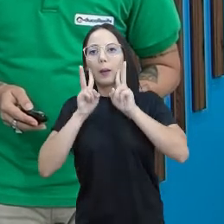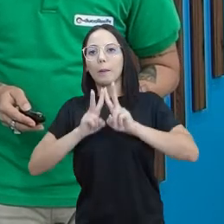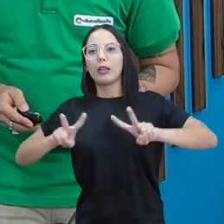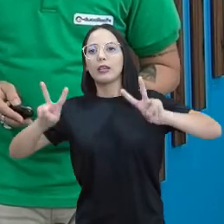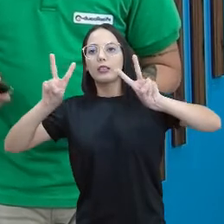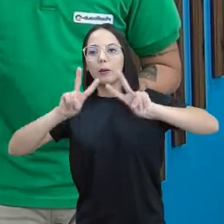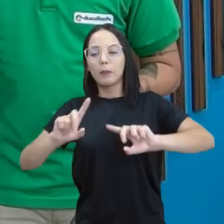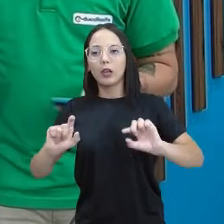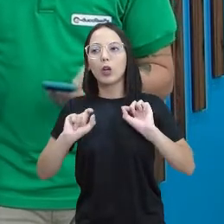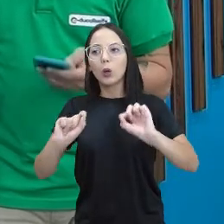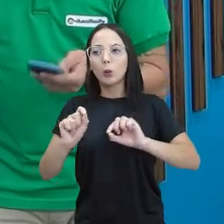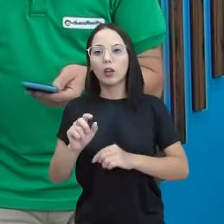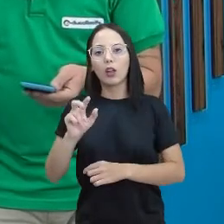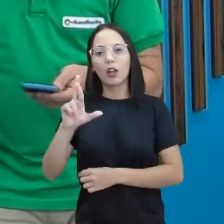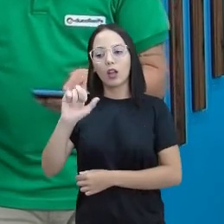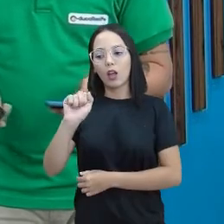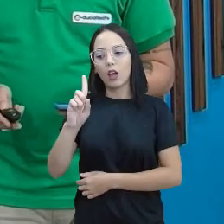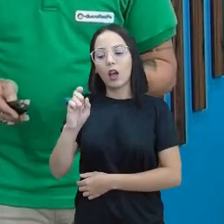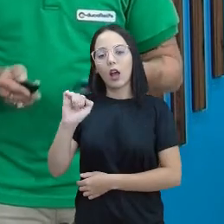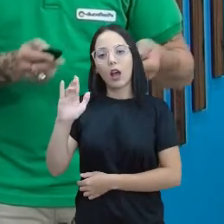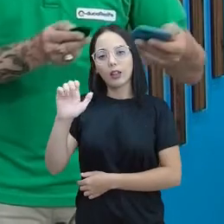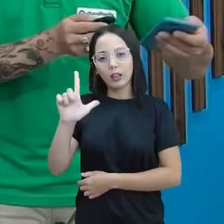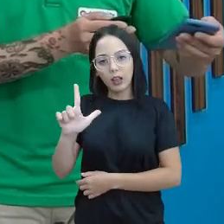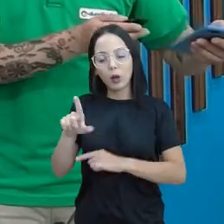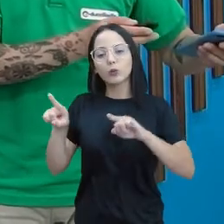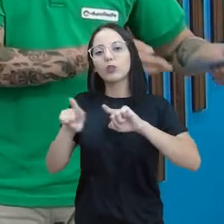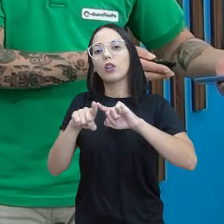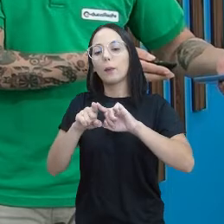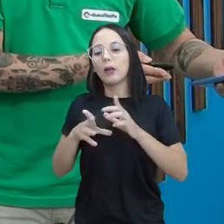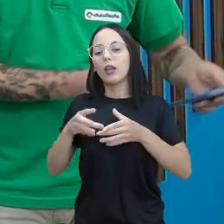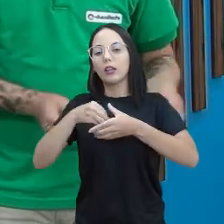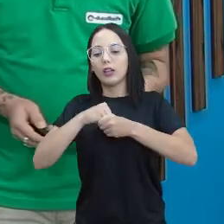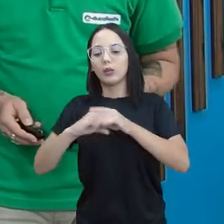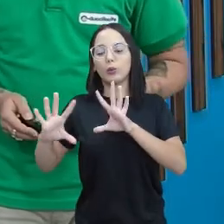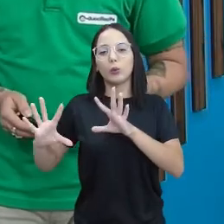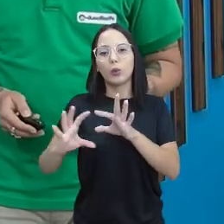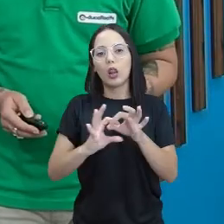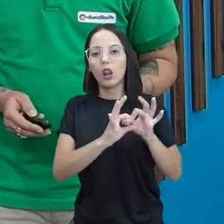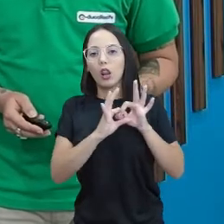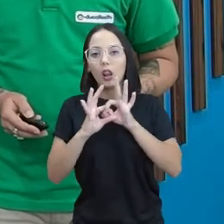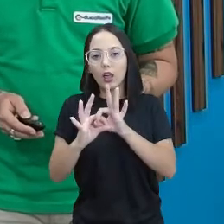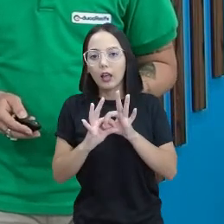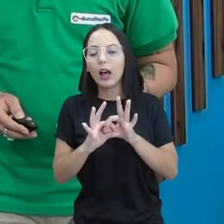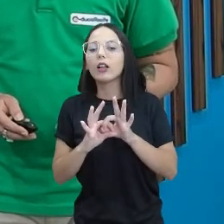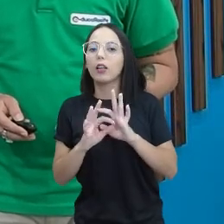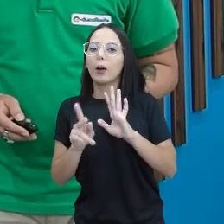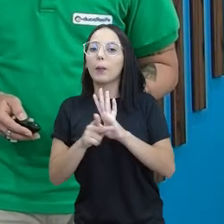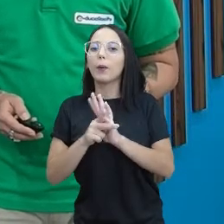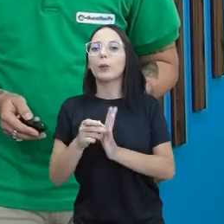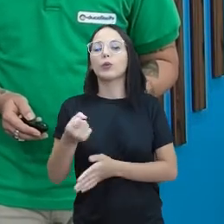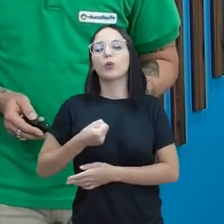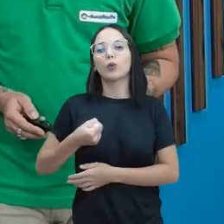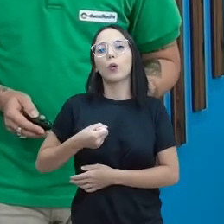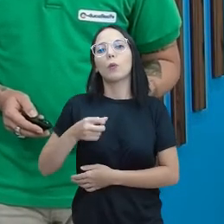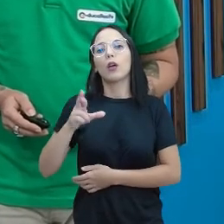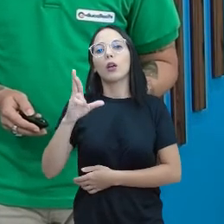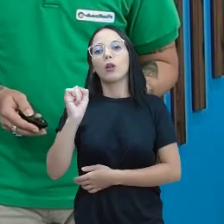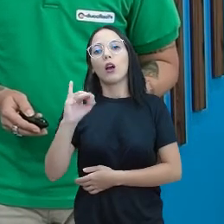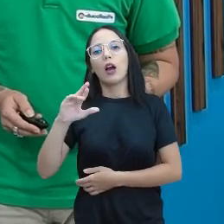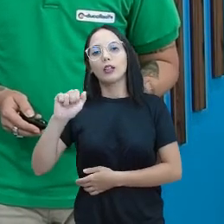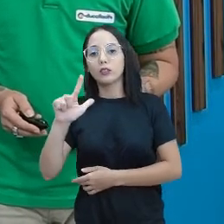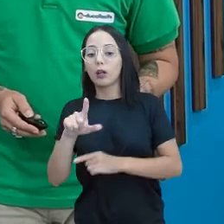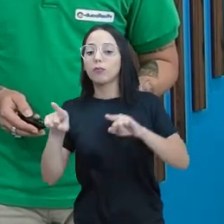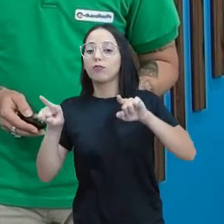exemplo, que o radicando, ele também vai estar ligado com a potenciação do expoente racional, e você